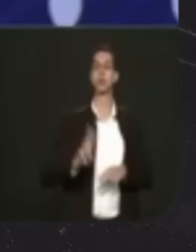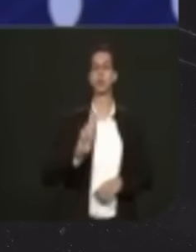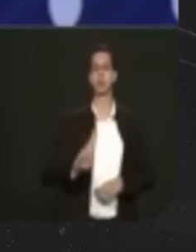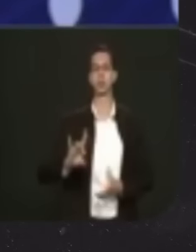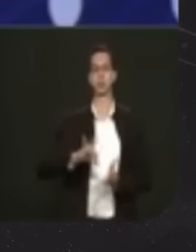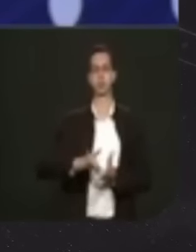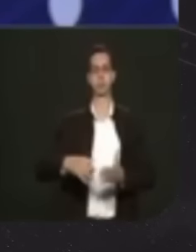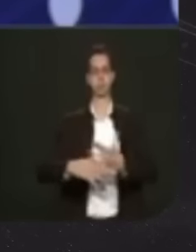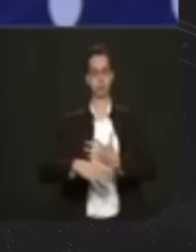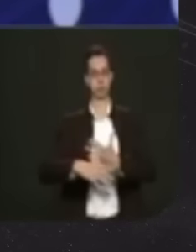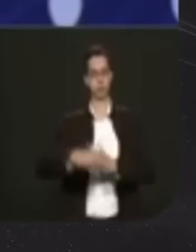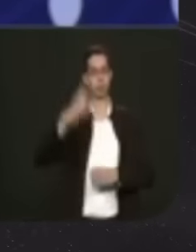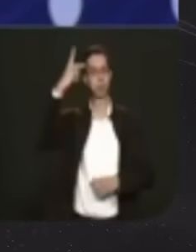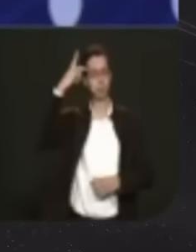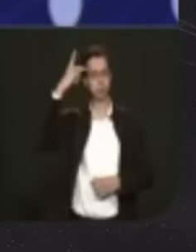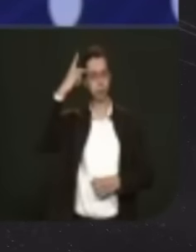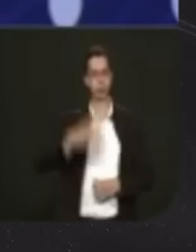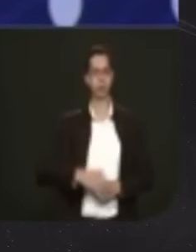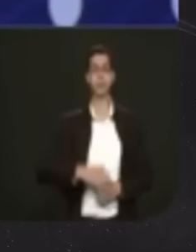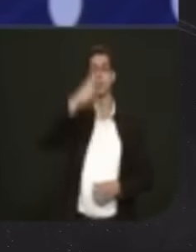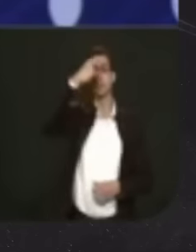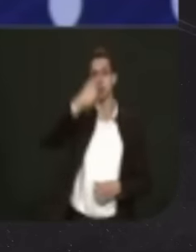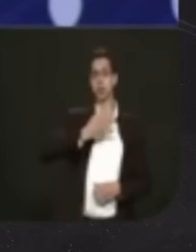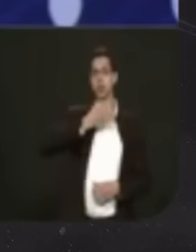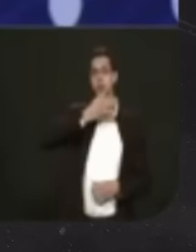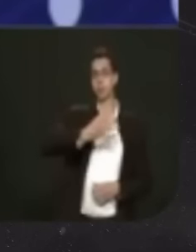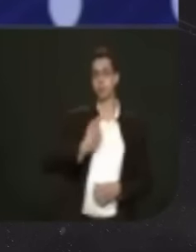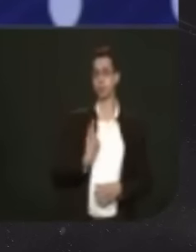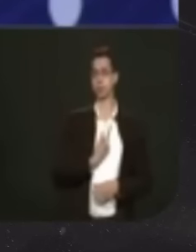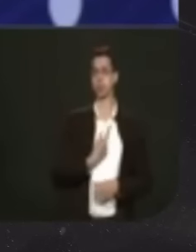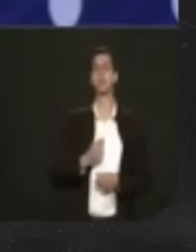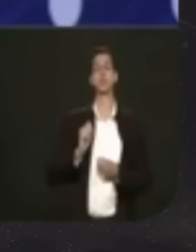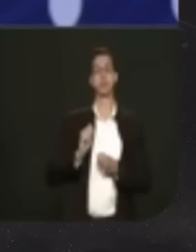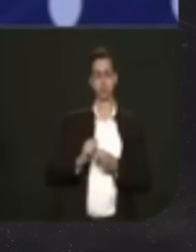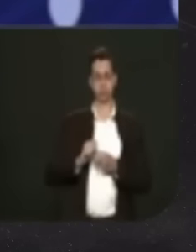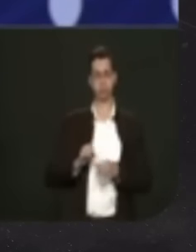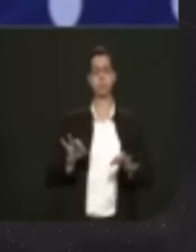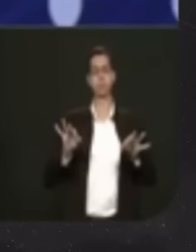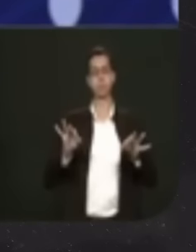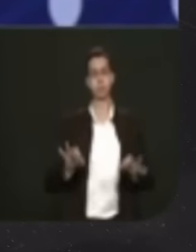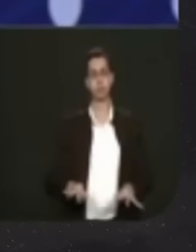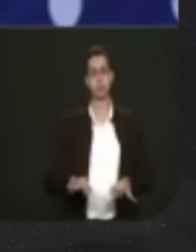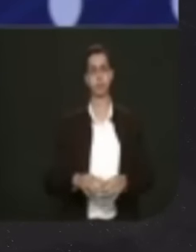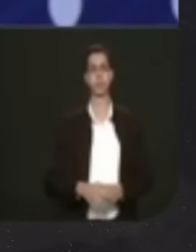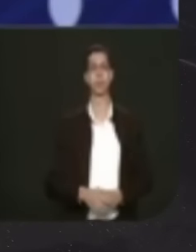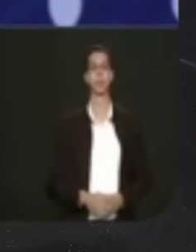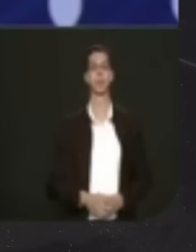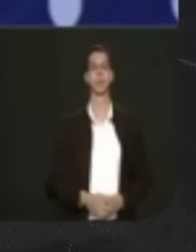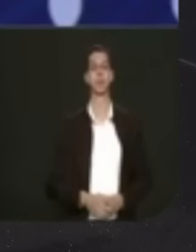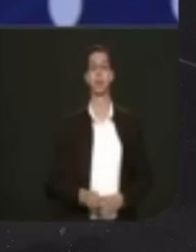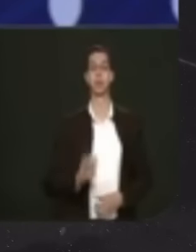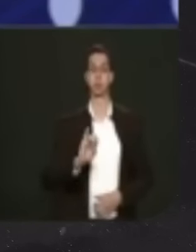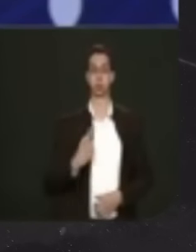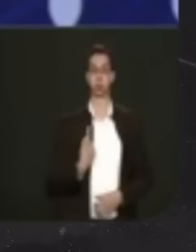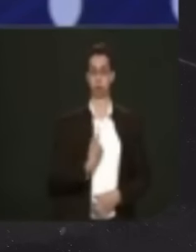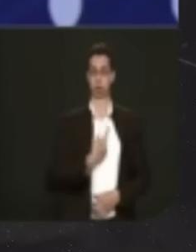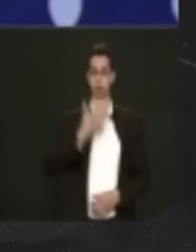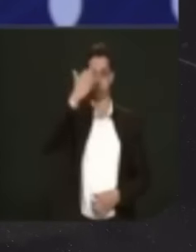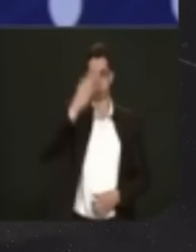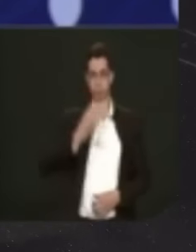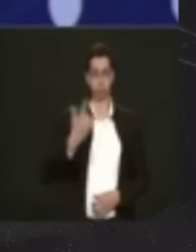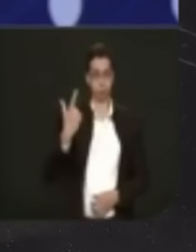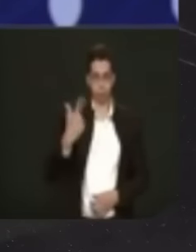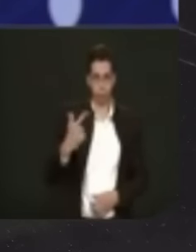Paulo e da minha parte a gente vai aplicar e interessante porque se a gente eh não tiver essa compreensão das